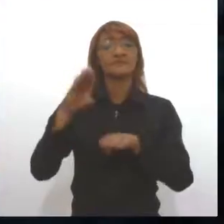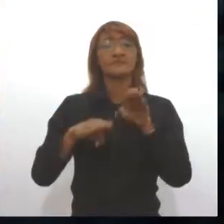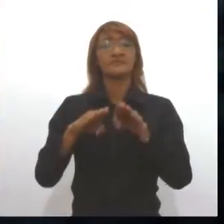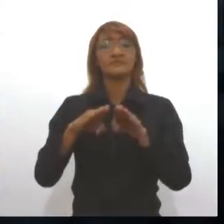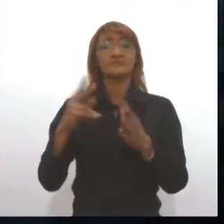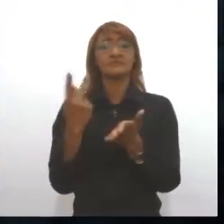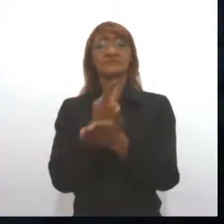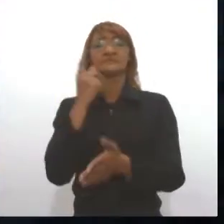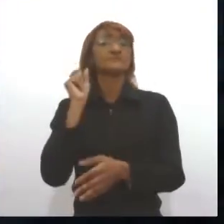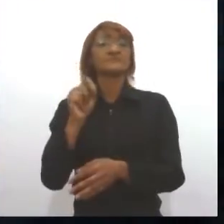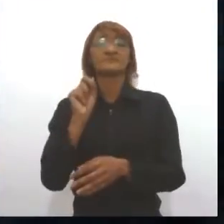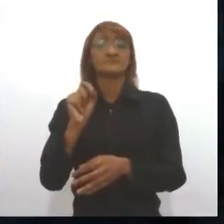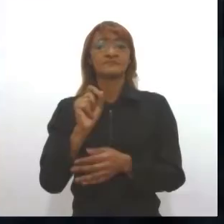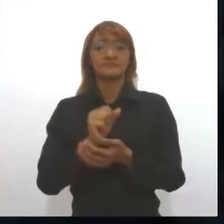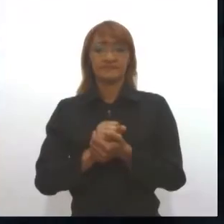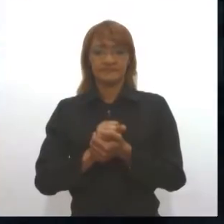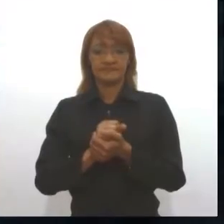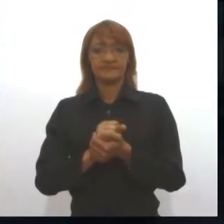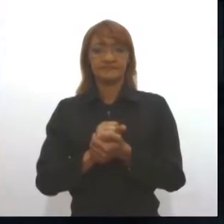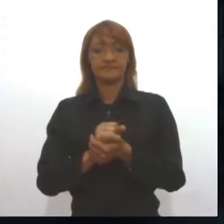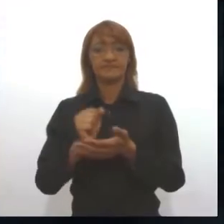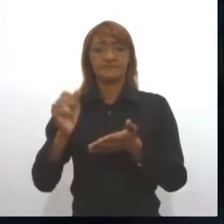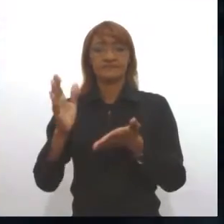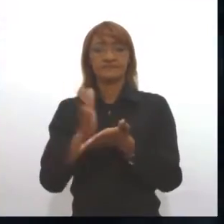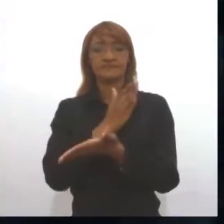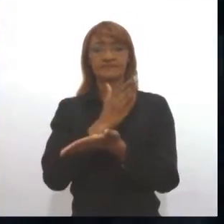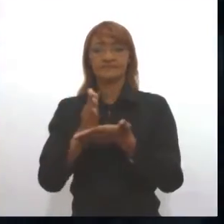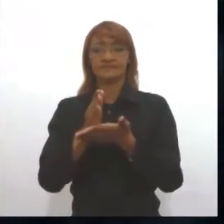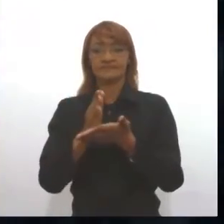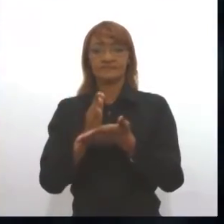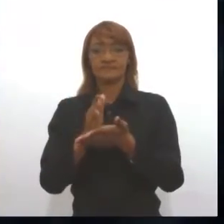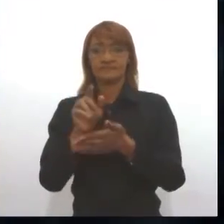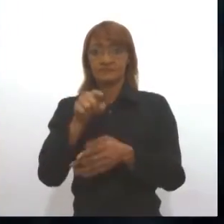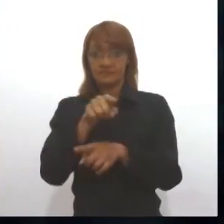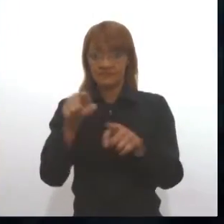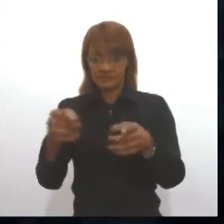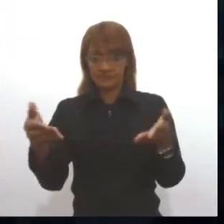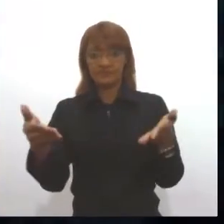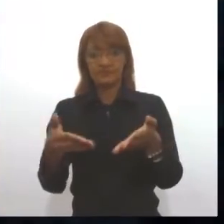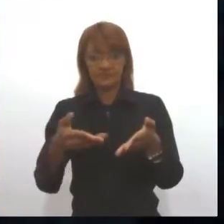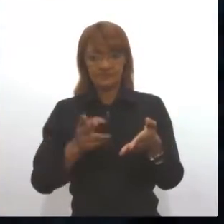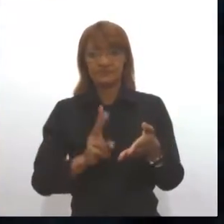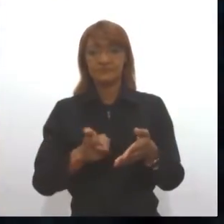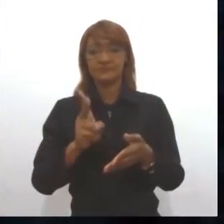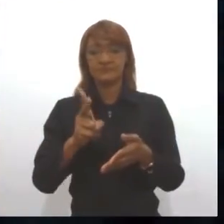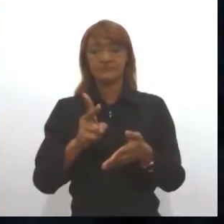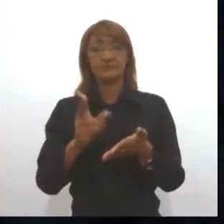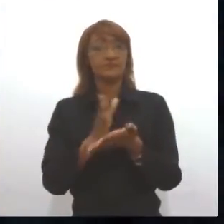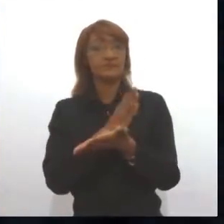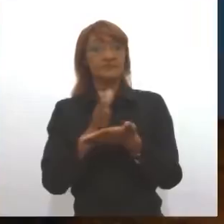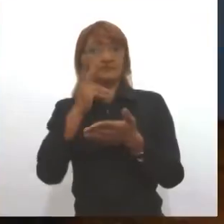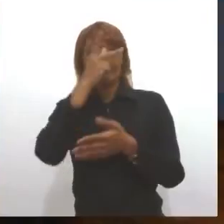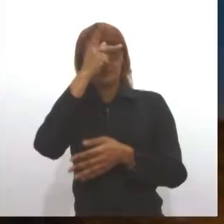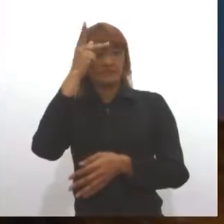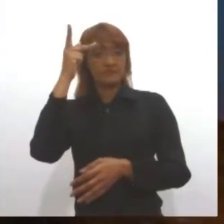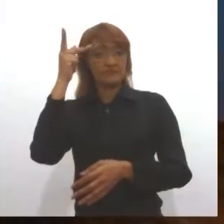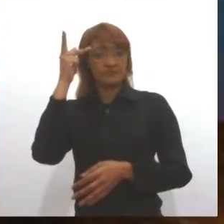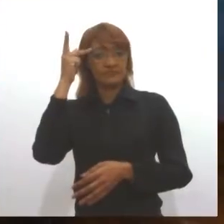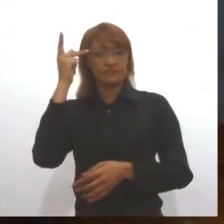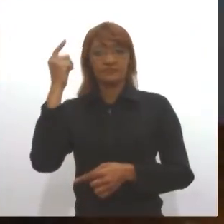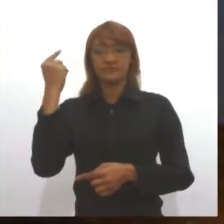aconteceu foi que alguns, e isso vale para hoje ainda, alguns que entram nessa